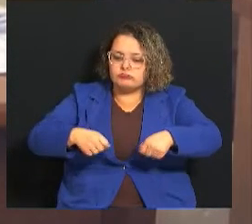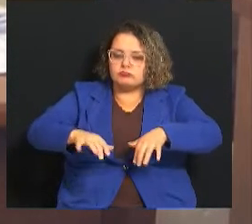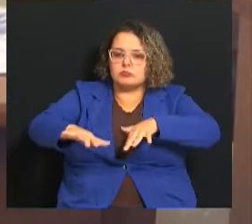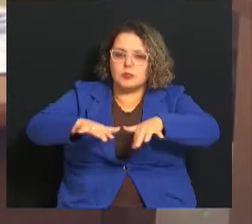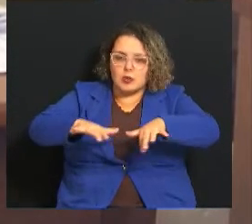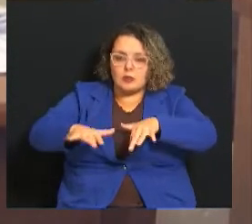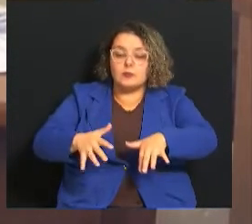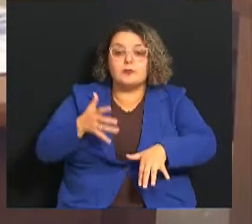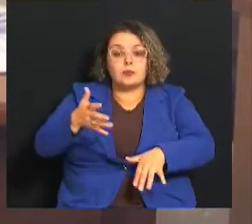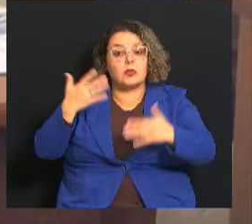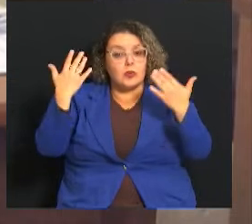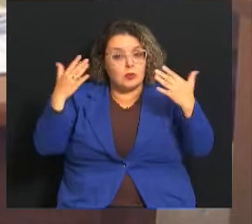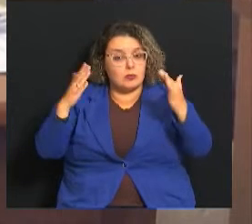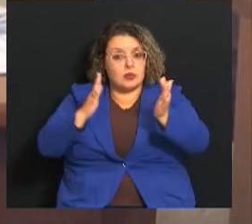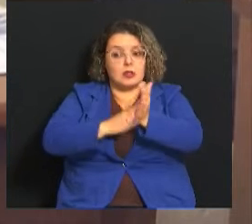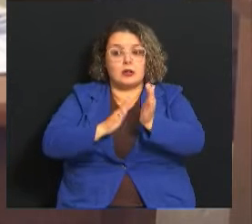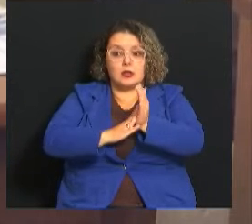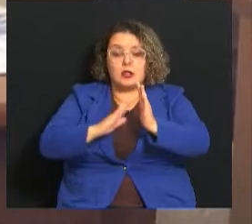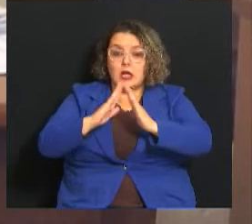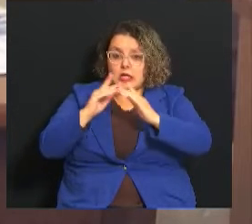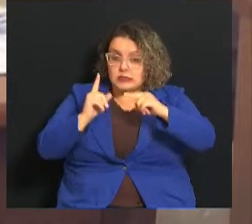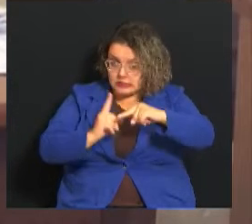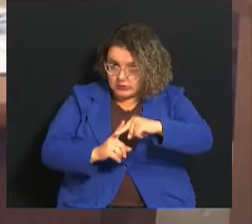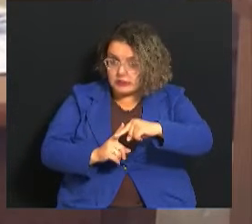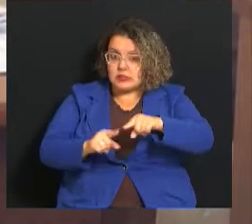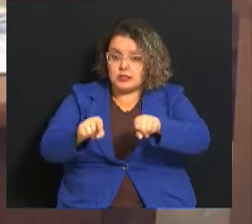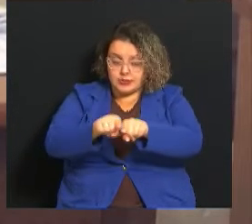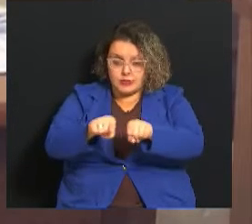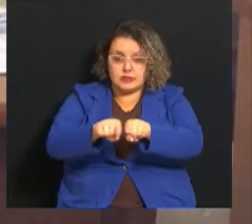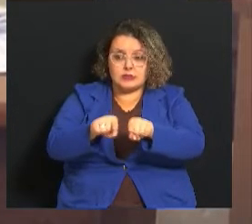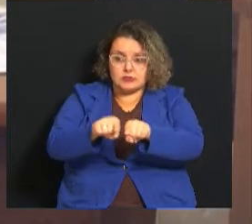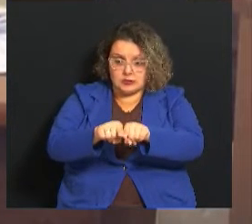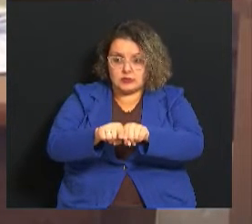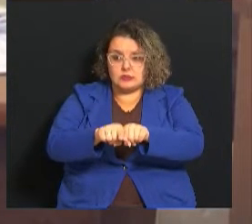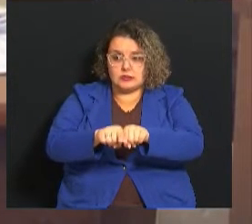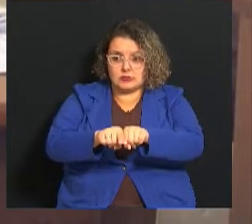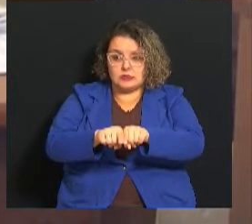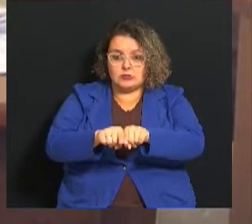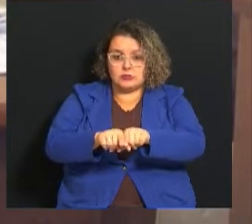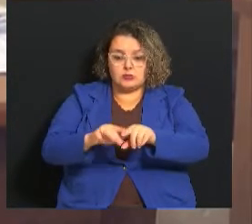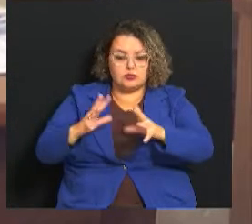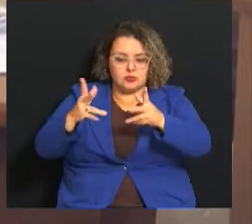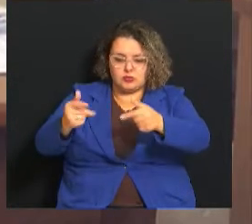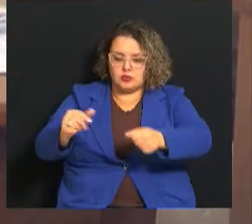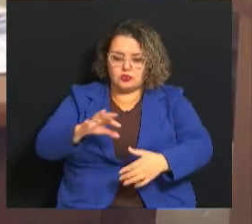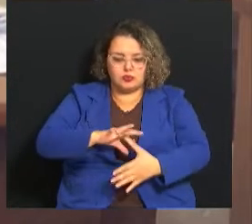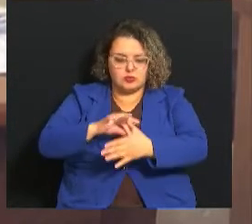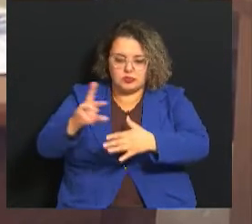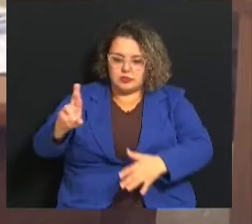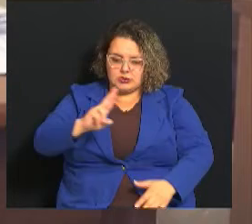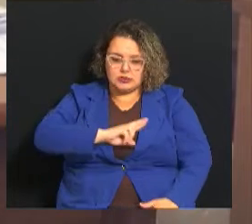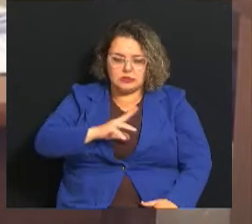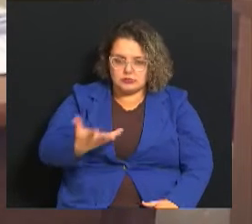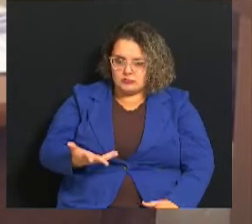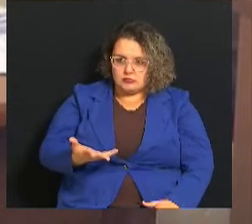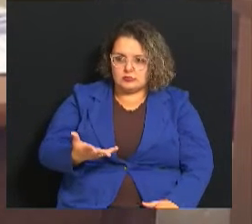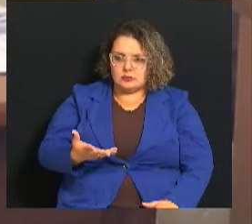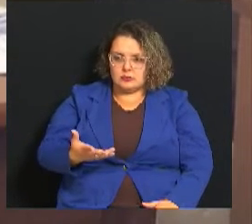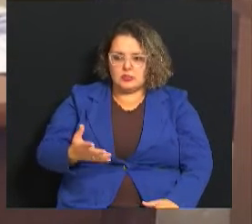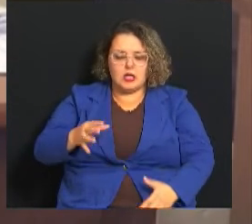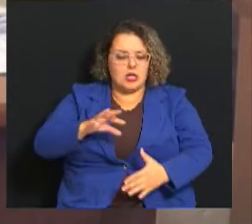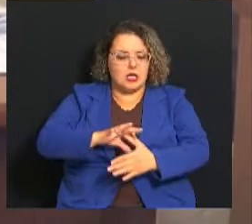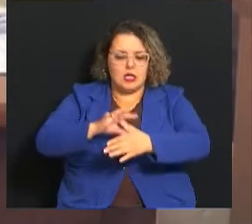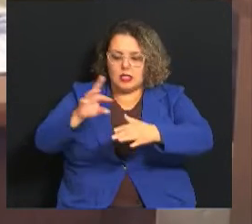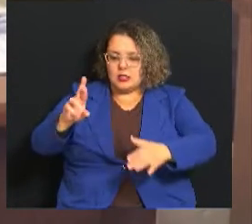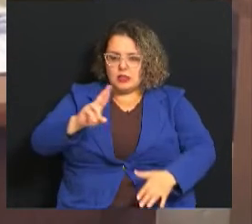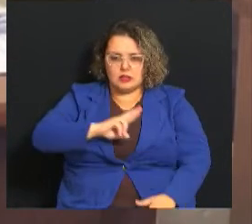quero parabenizar as igrejas, o segmento religioso, tem também, tanto líderes religiosos,